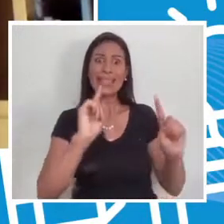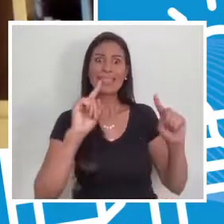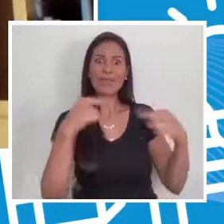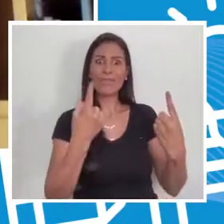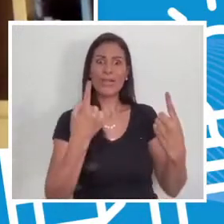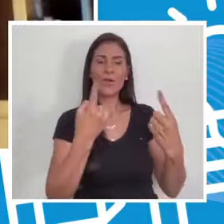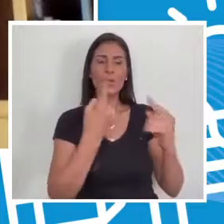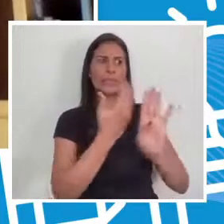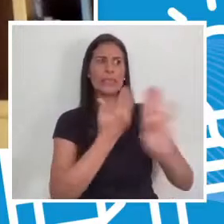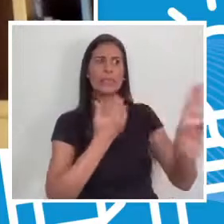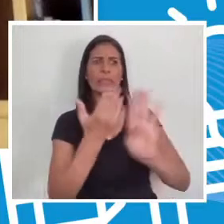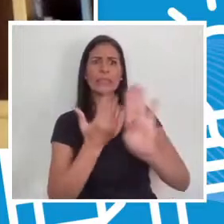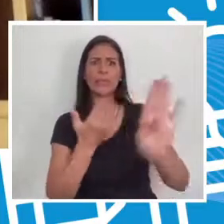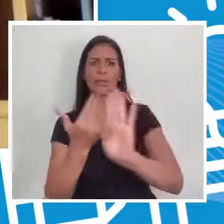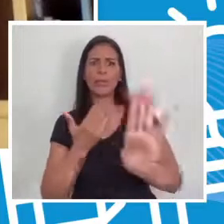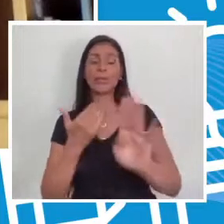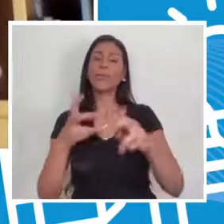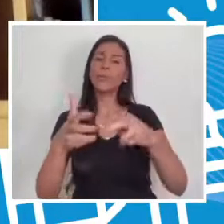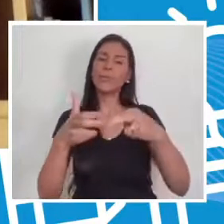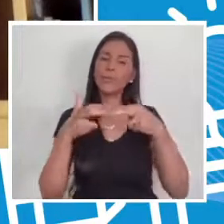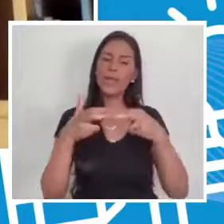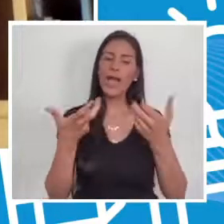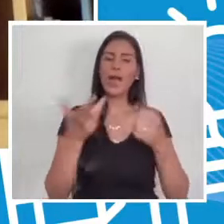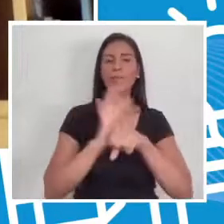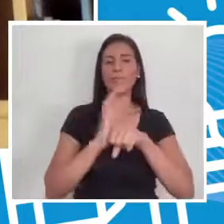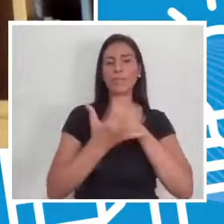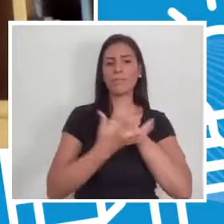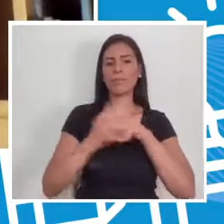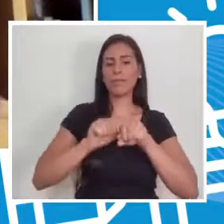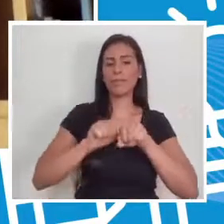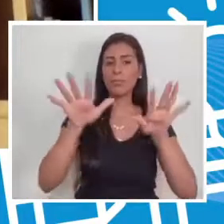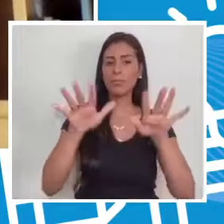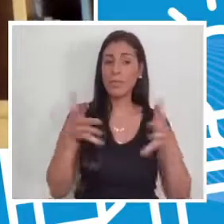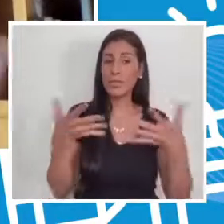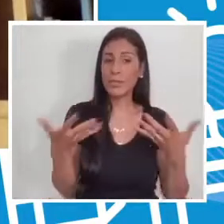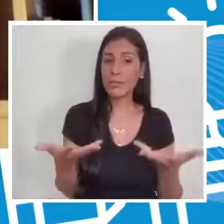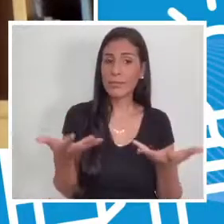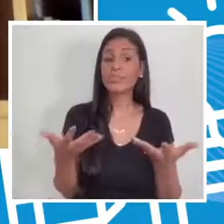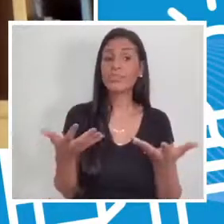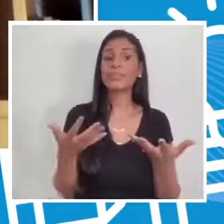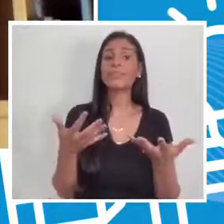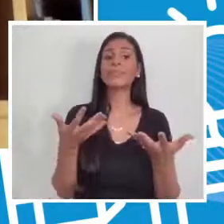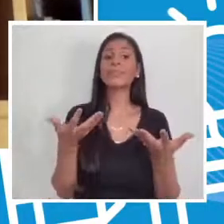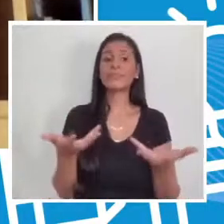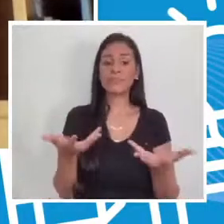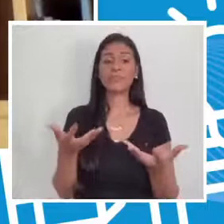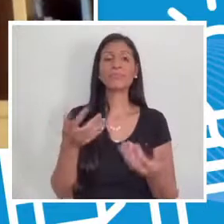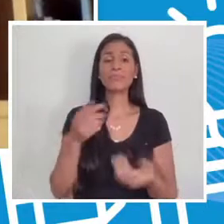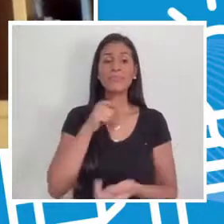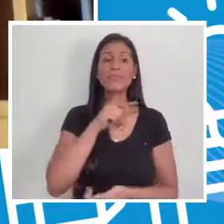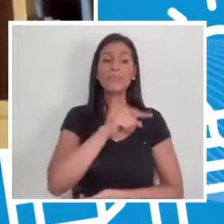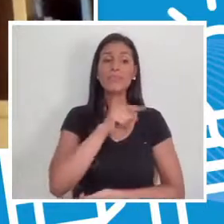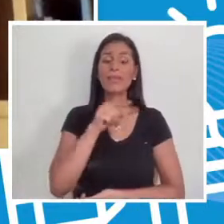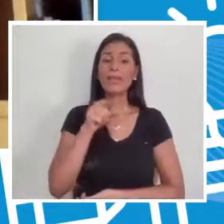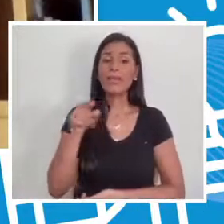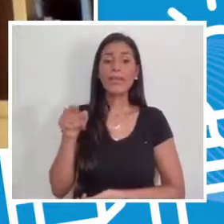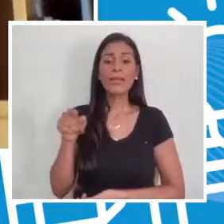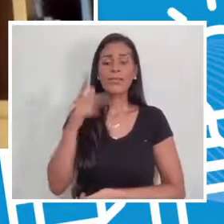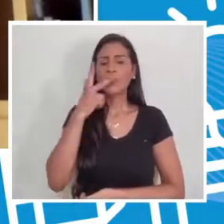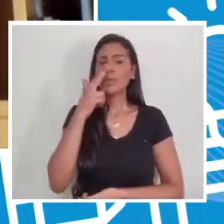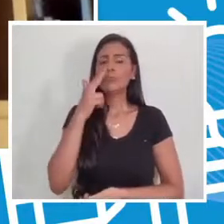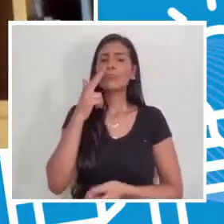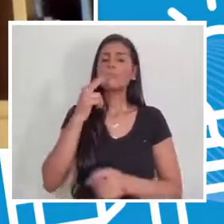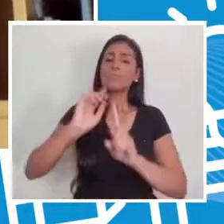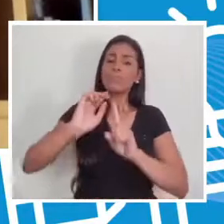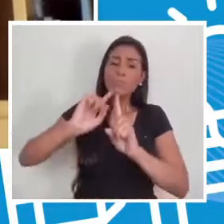pandemia, e ao que se soma, numa coisa que já é muito complicada,